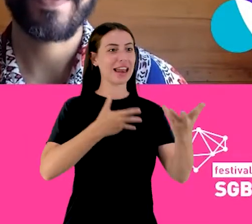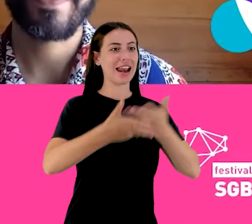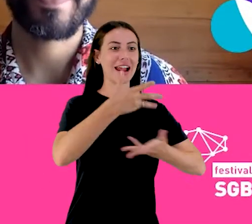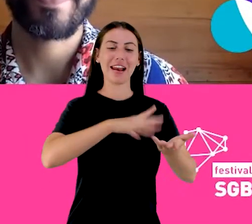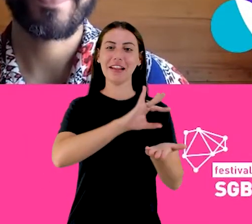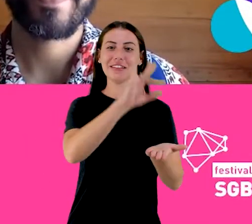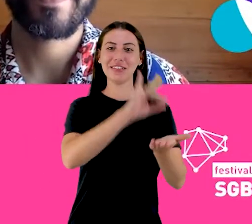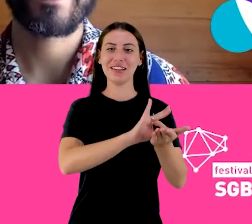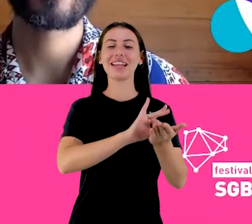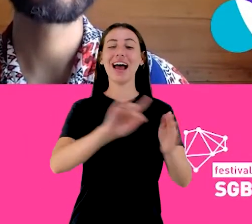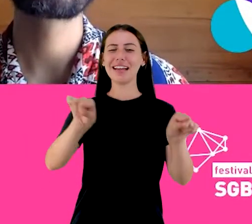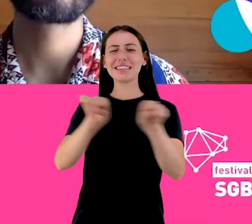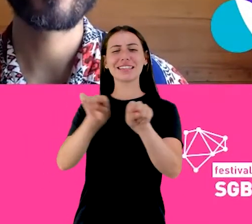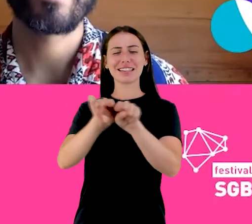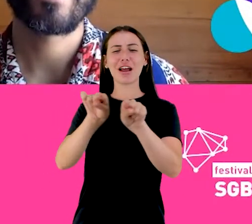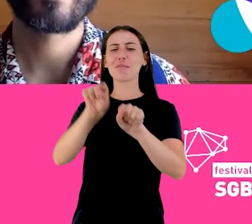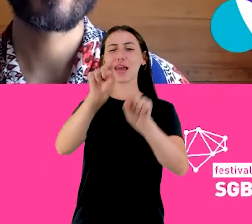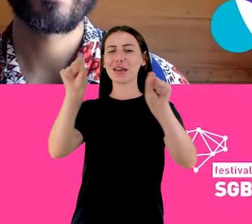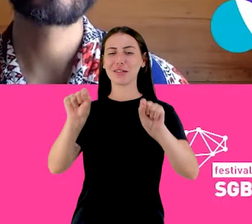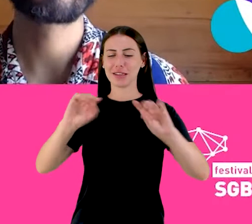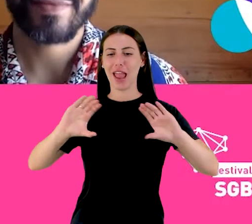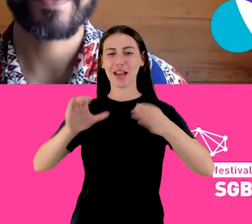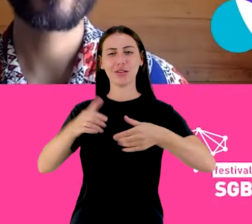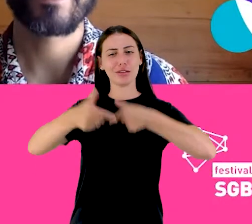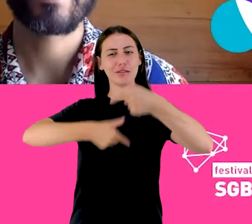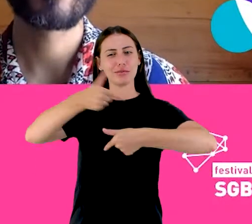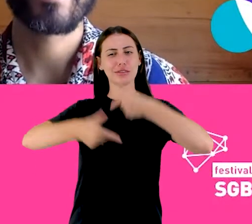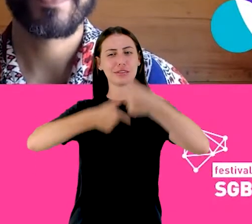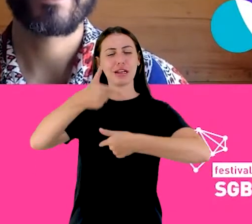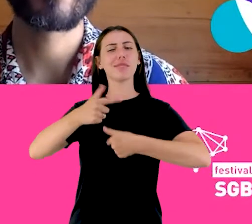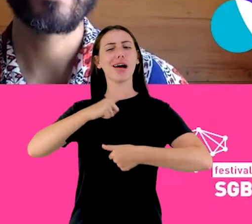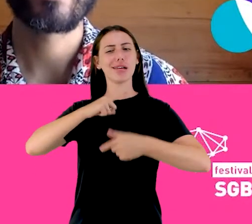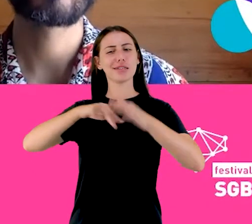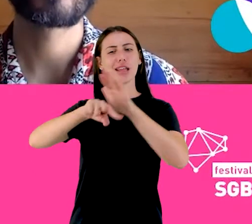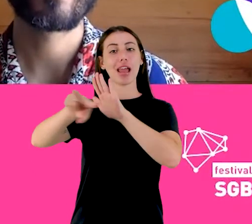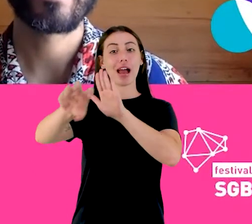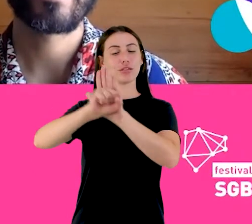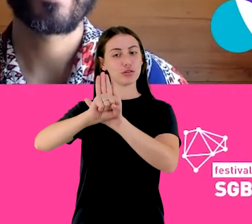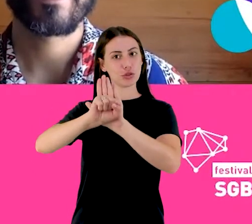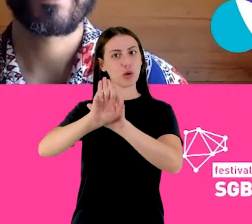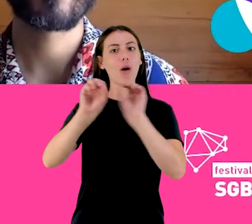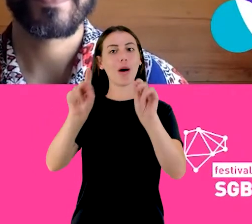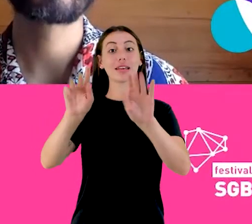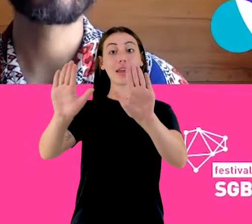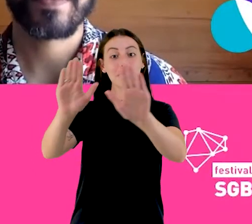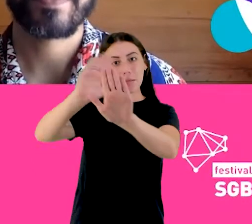a fazenda onde os meninos tinham sido escravizados para segurar a memória,